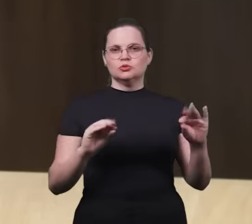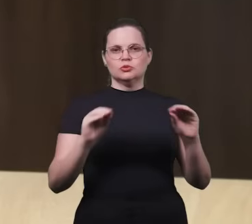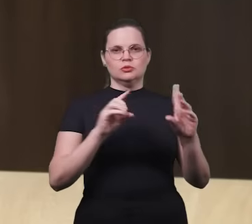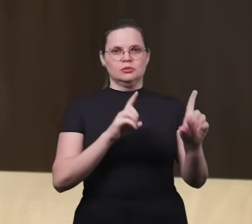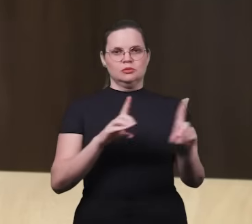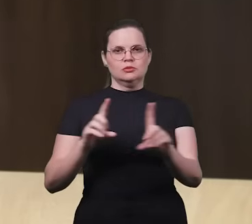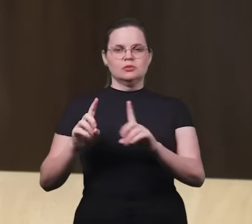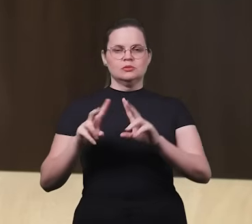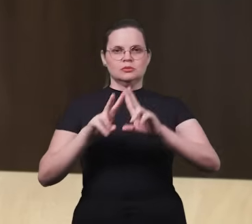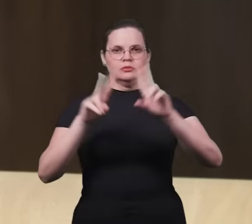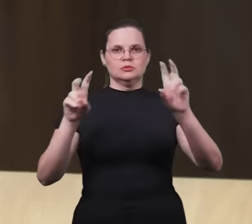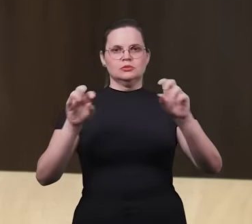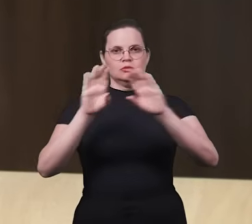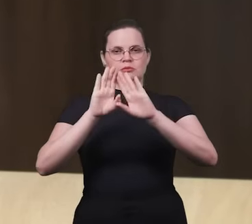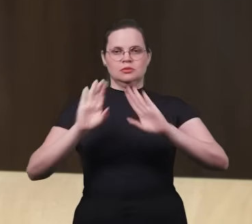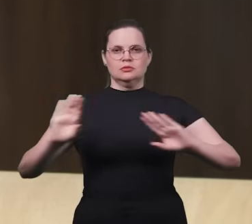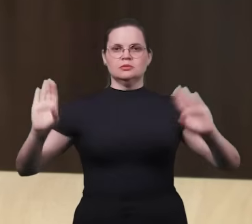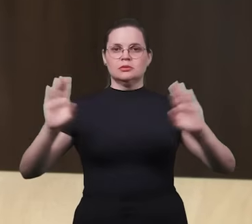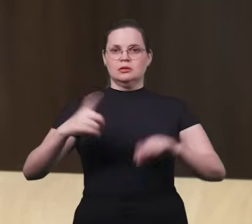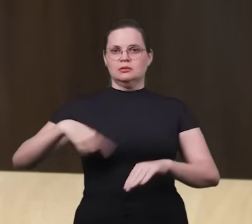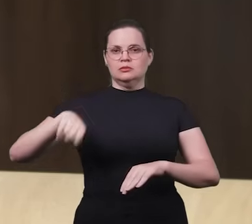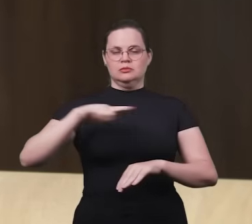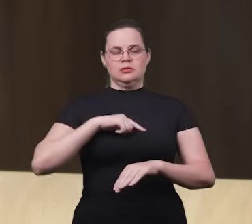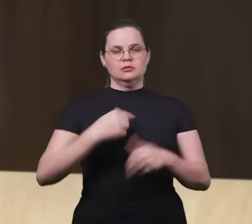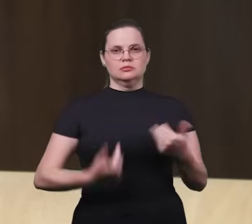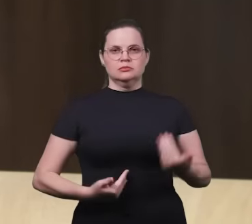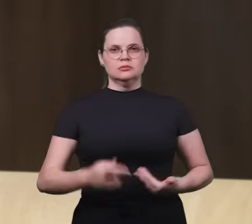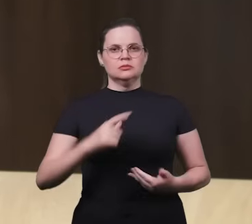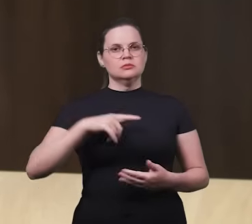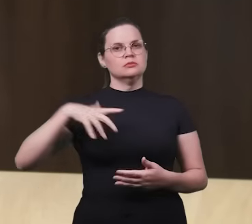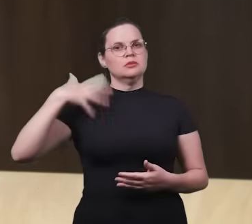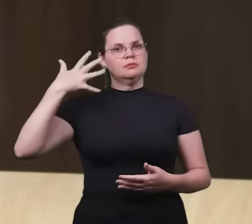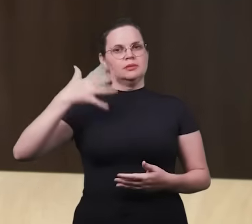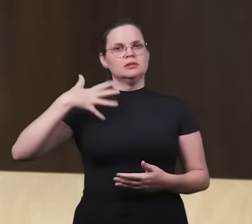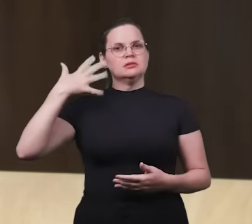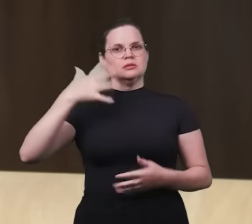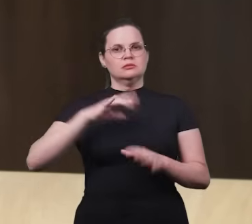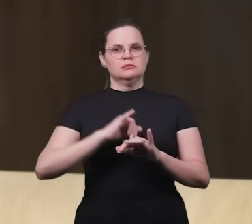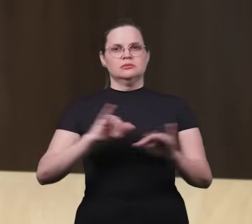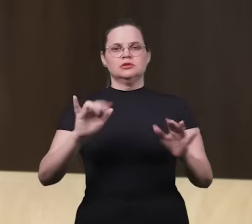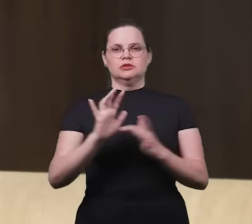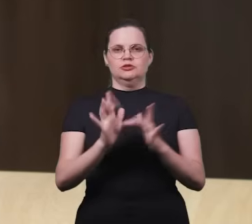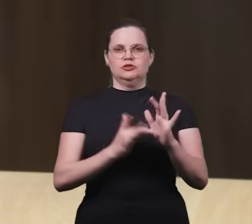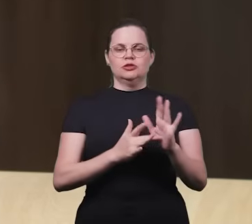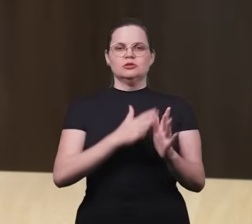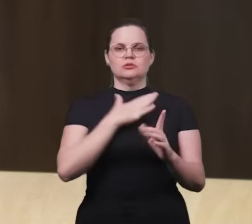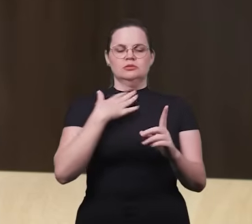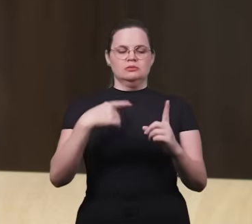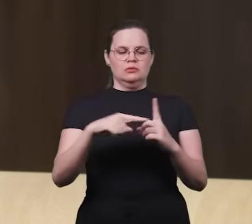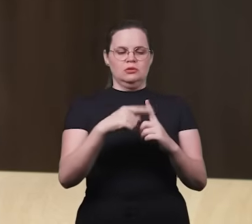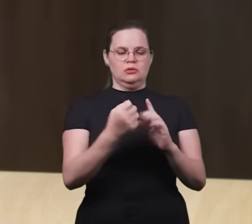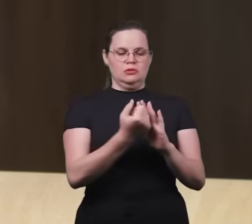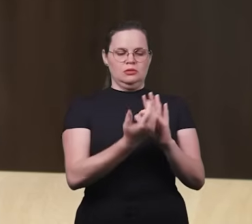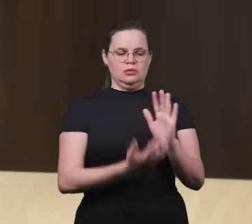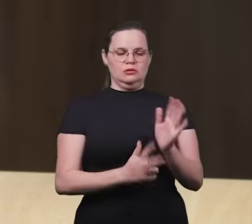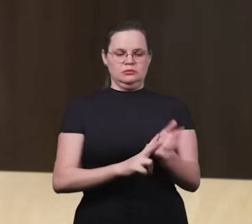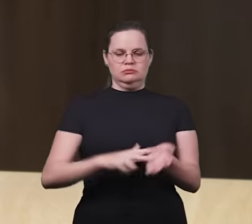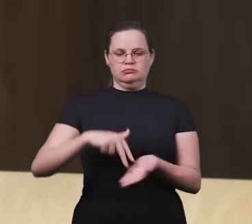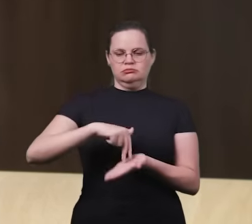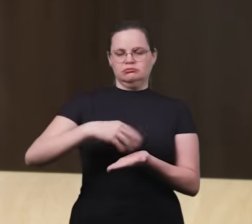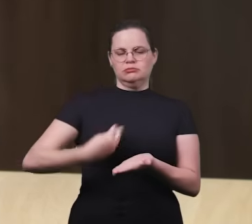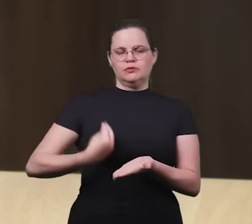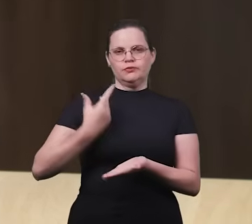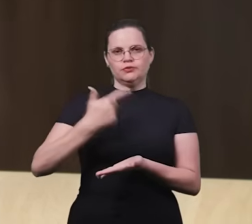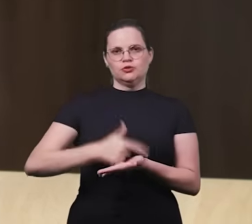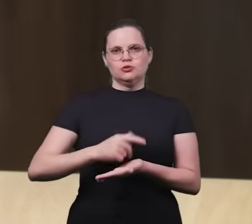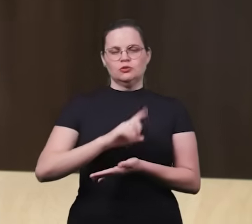Reino. Hoje a igreja ela tem uma grande mensagem que Jesus morreu, ressuscitou e que um dia